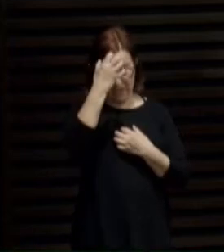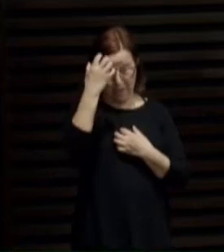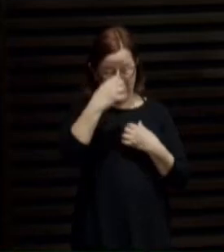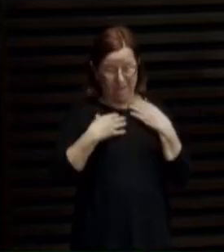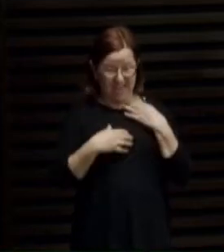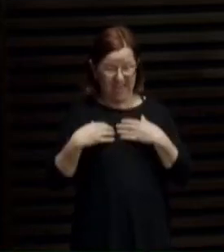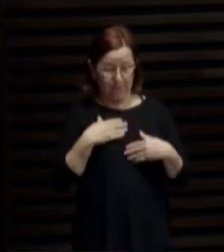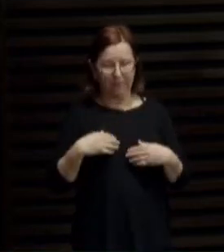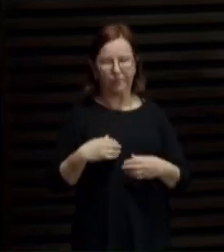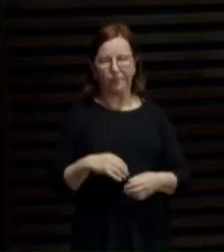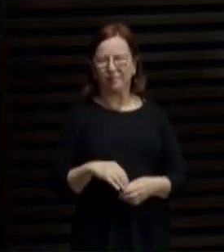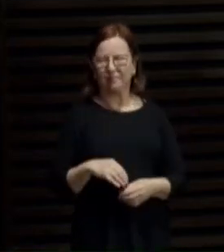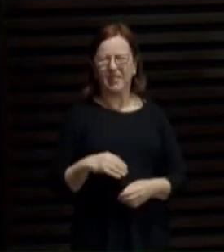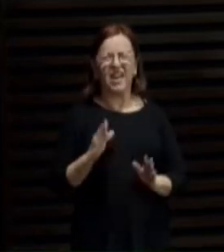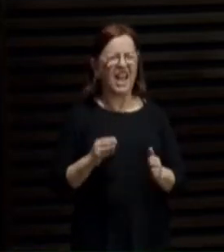Dou-lhe uma.